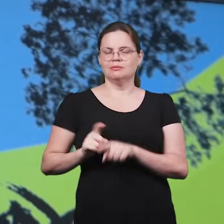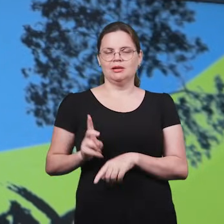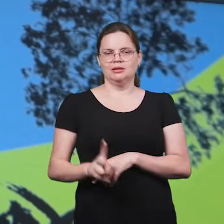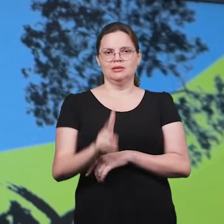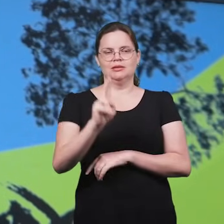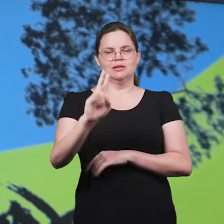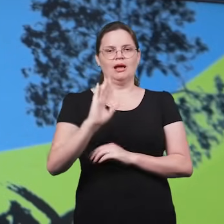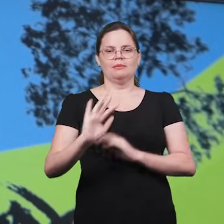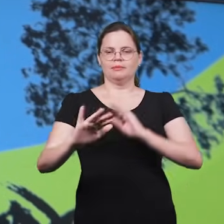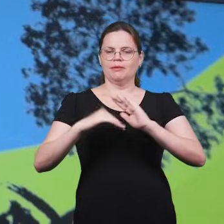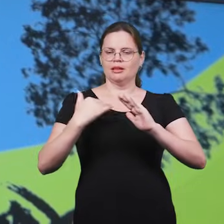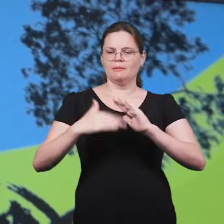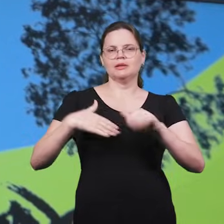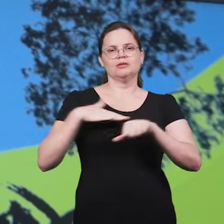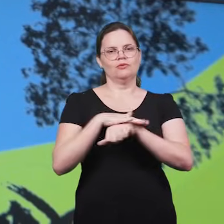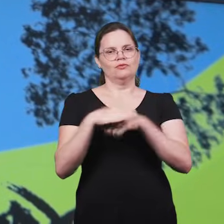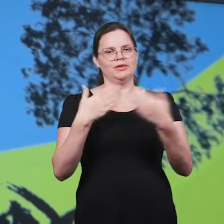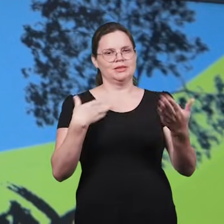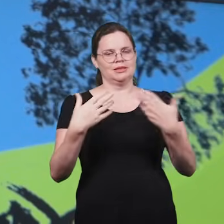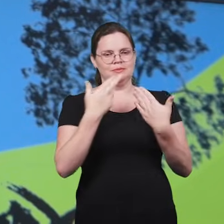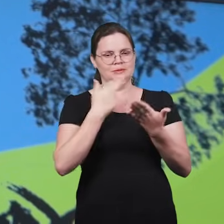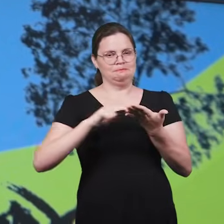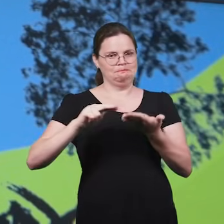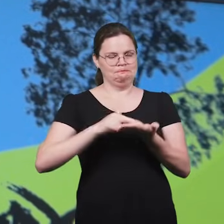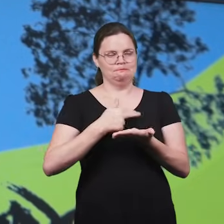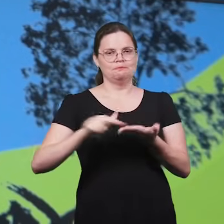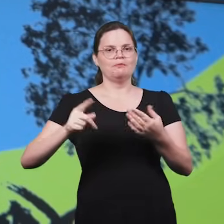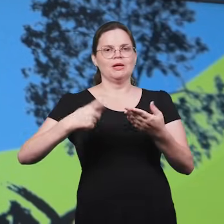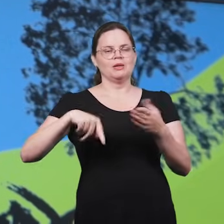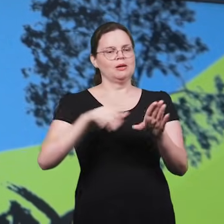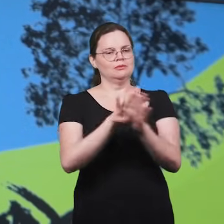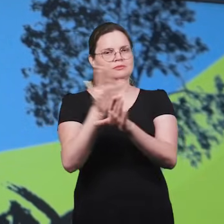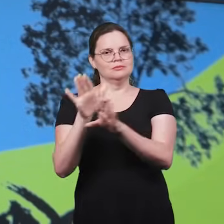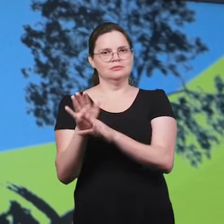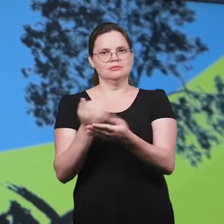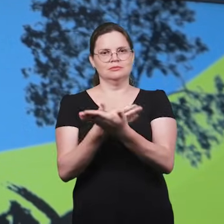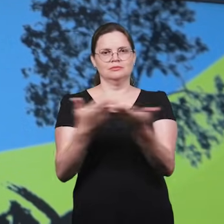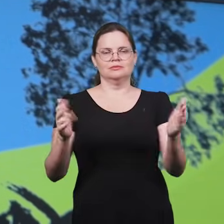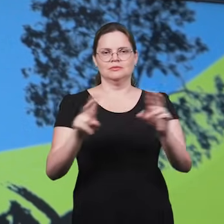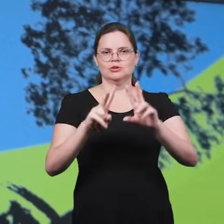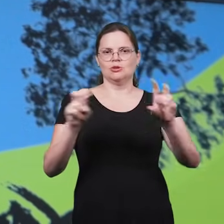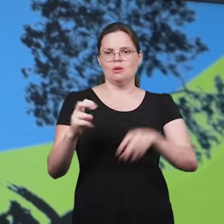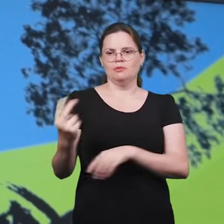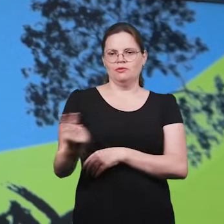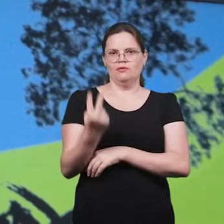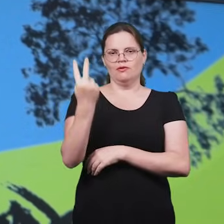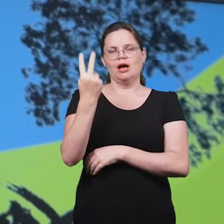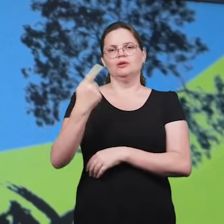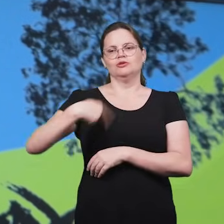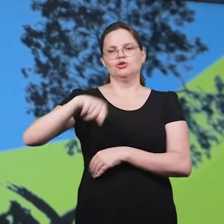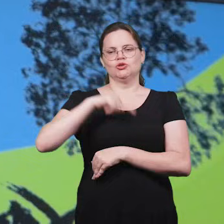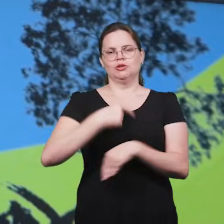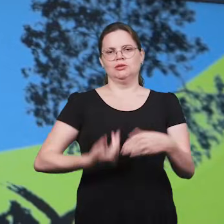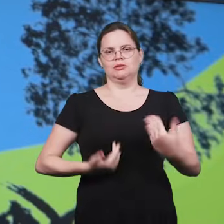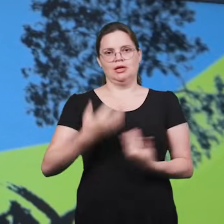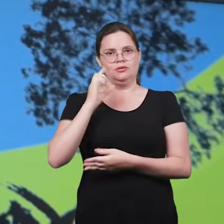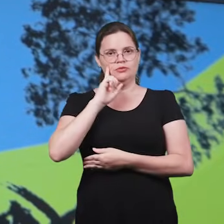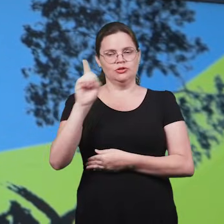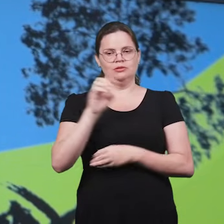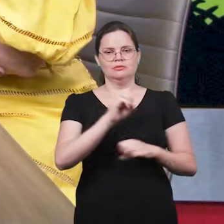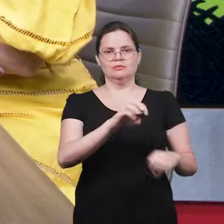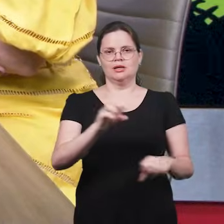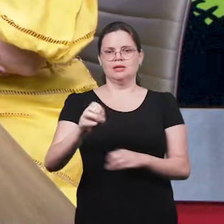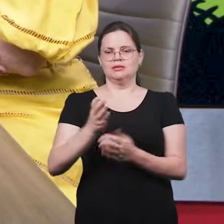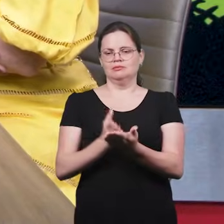e Método, onde nós trabalhamos com essas orientações, com valores cristãos, para educar os nossos filhos no caminho do Senhor,